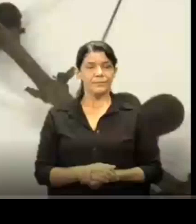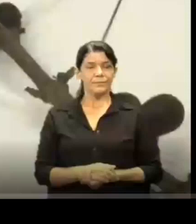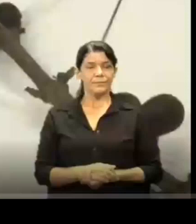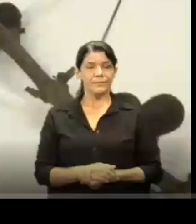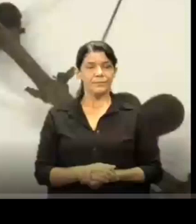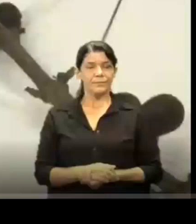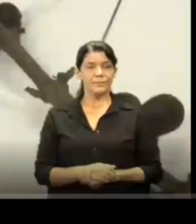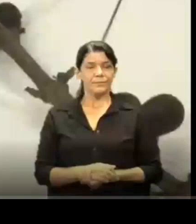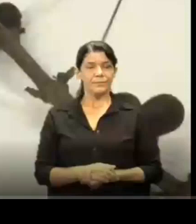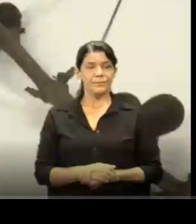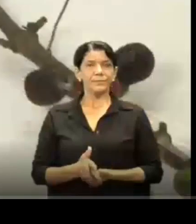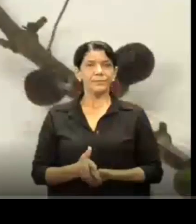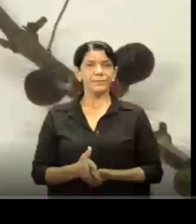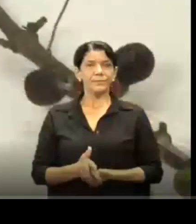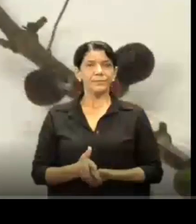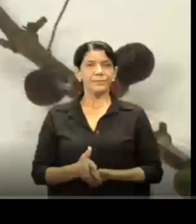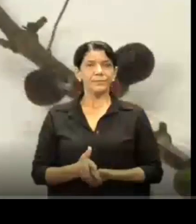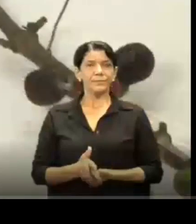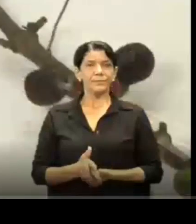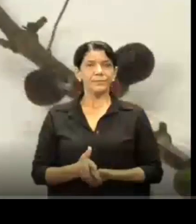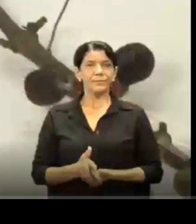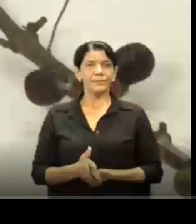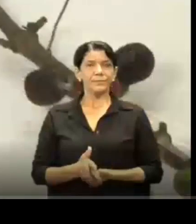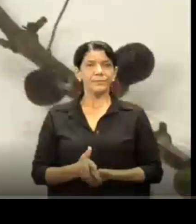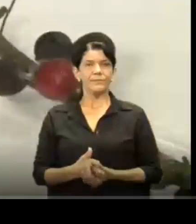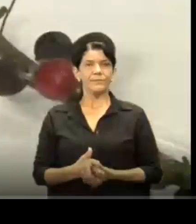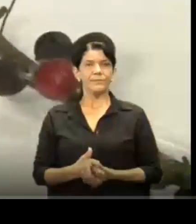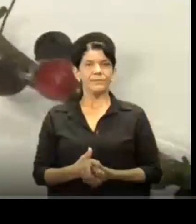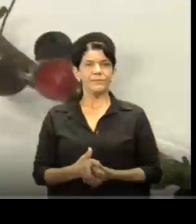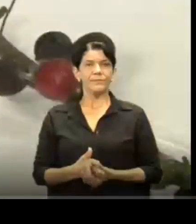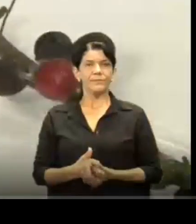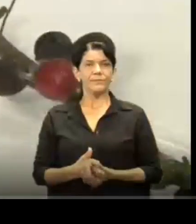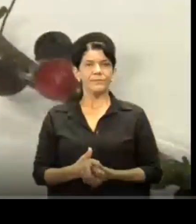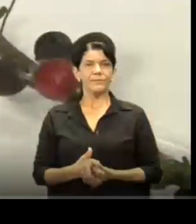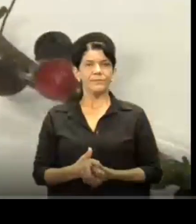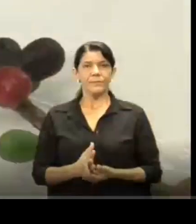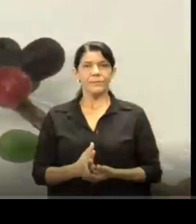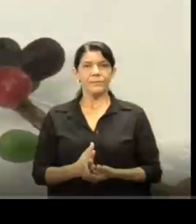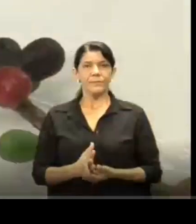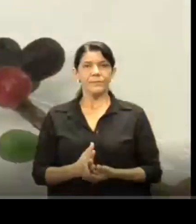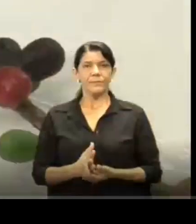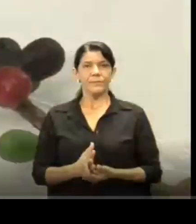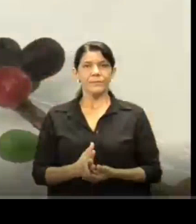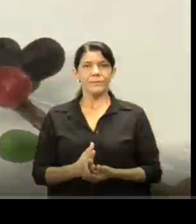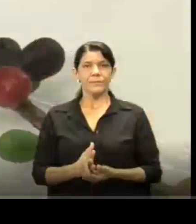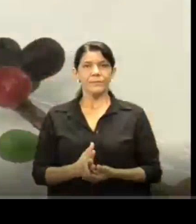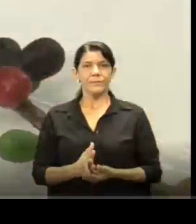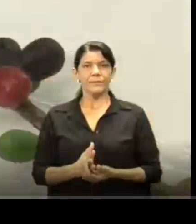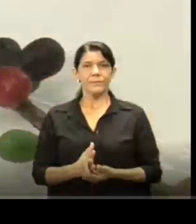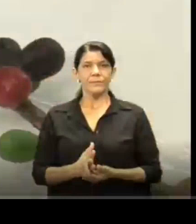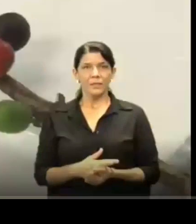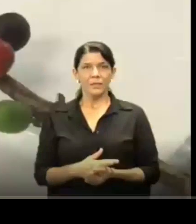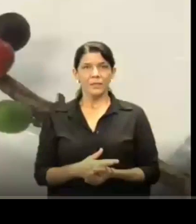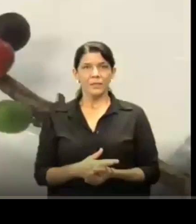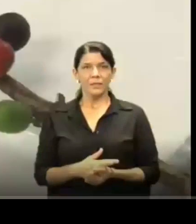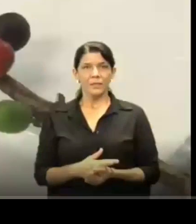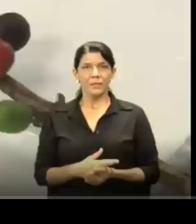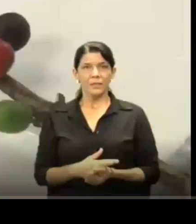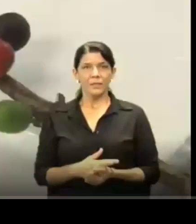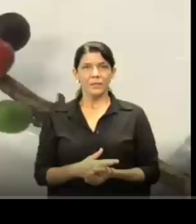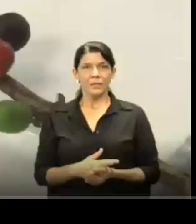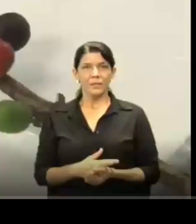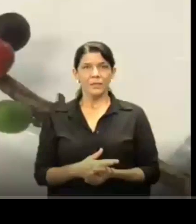A gente vai ver algumas estruturas de fungos, ó, essa parte mais esbranquiçada, isso aqui é